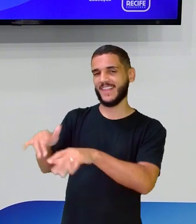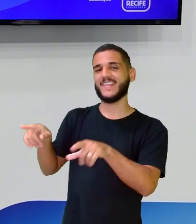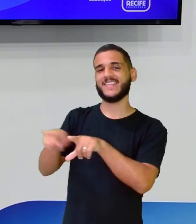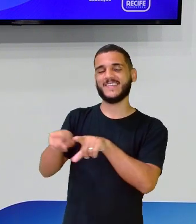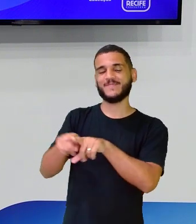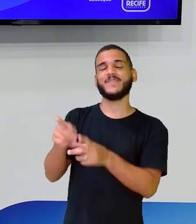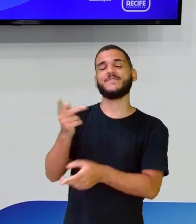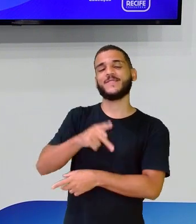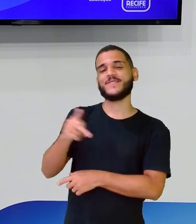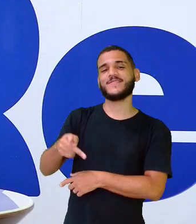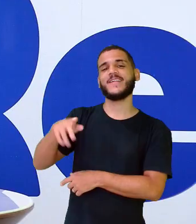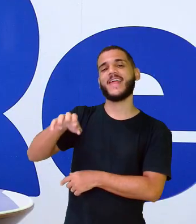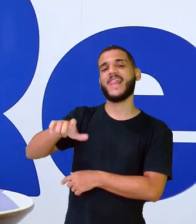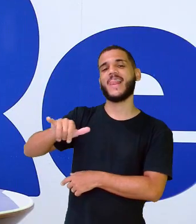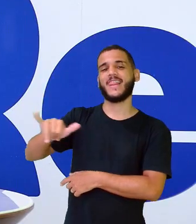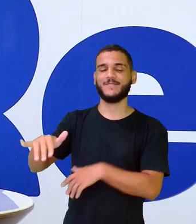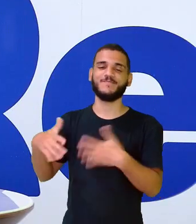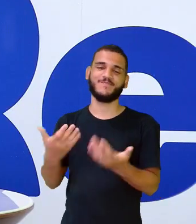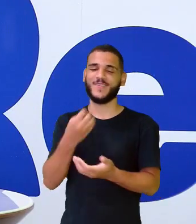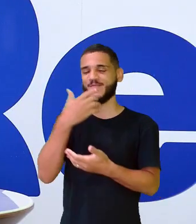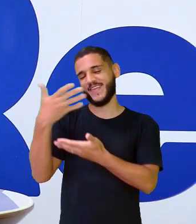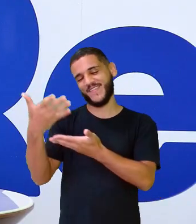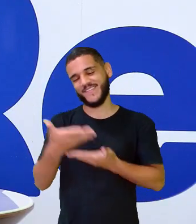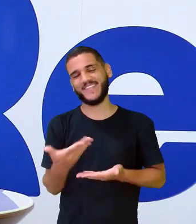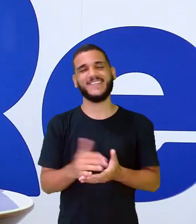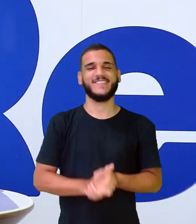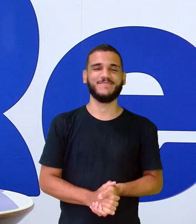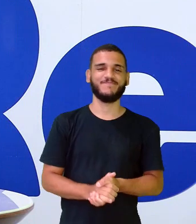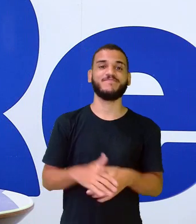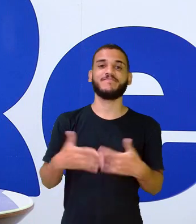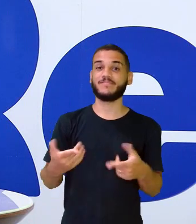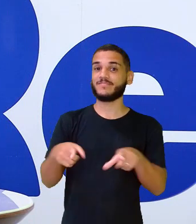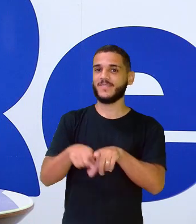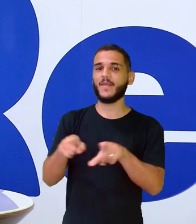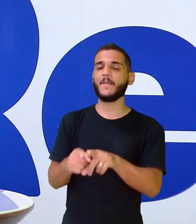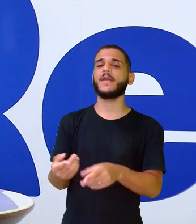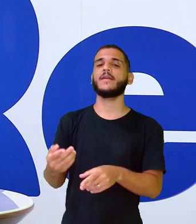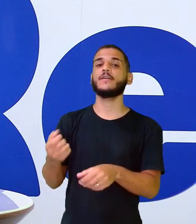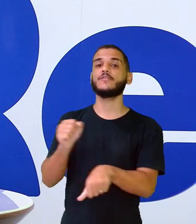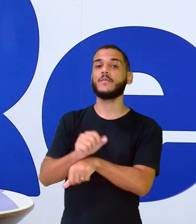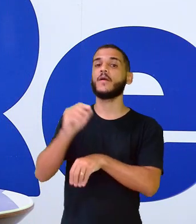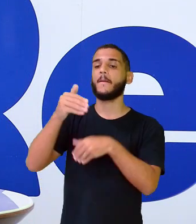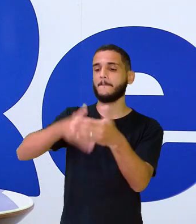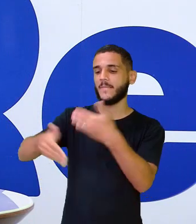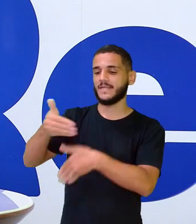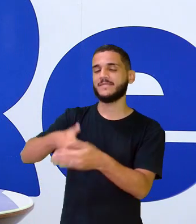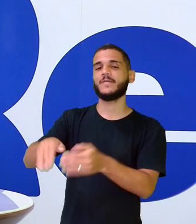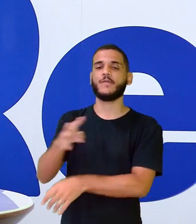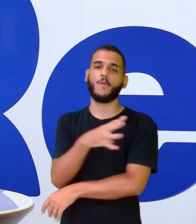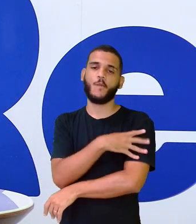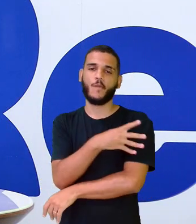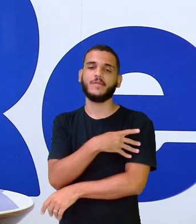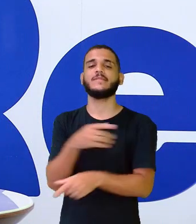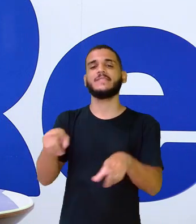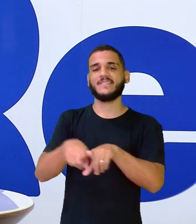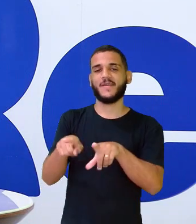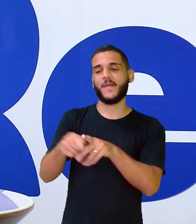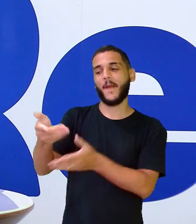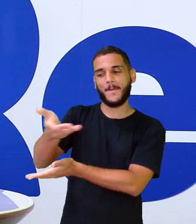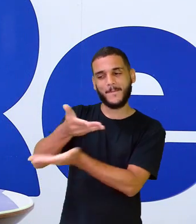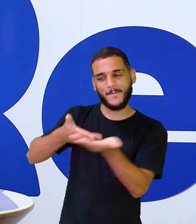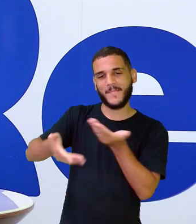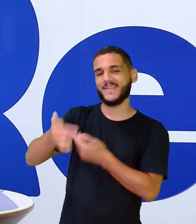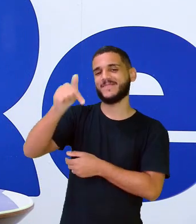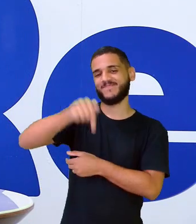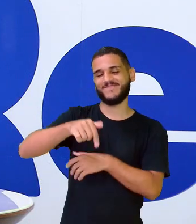Seja bem-vinda, professora Eli. Obrigada, professora Sinara, e aguardando a participação dos nossos estudantes do quarto ano aqui nessa